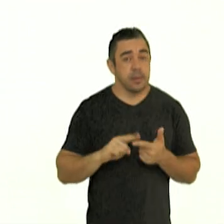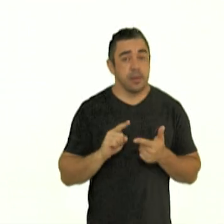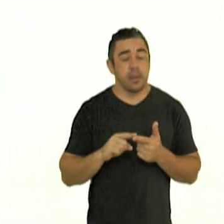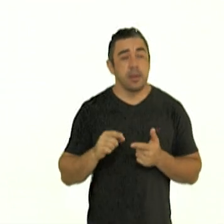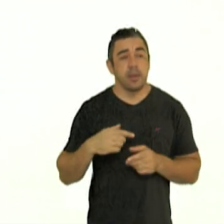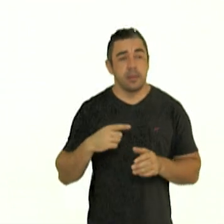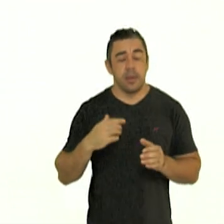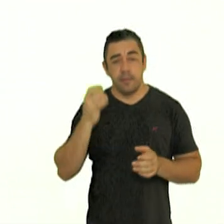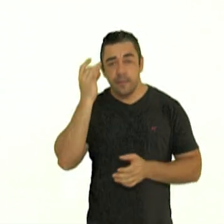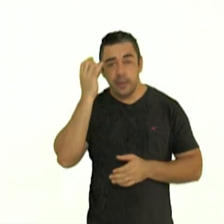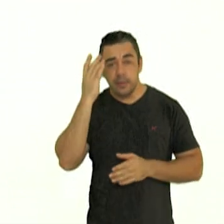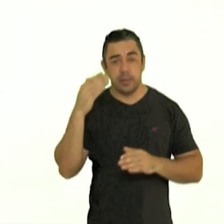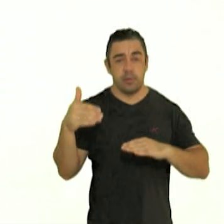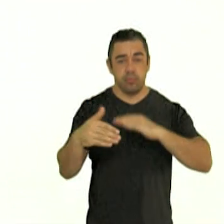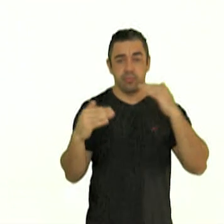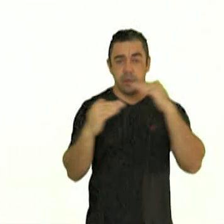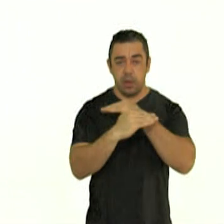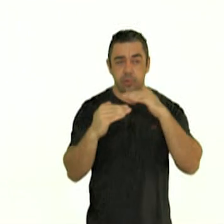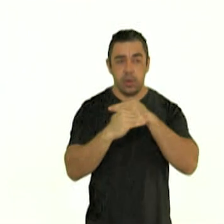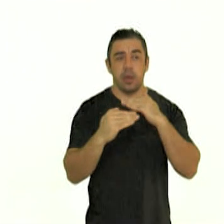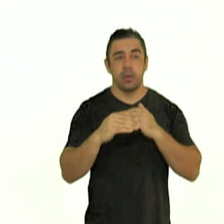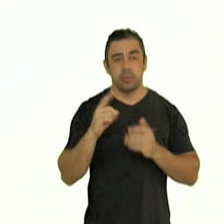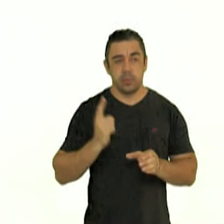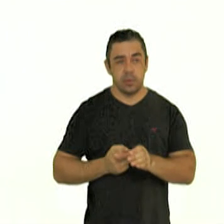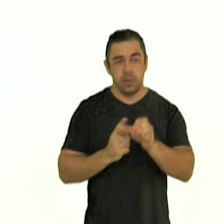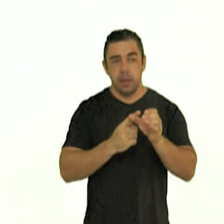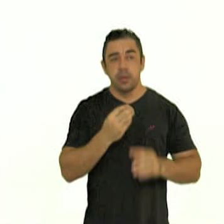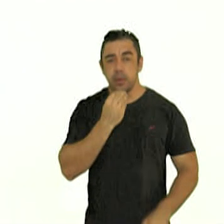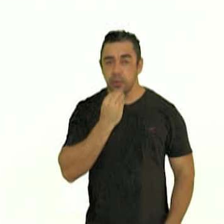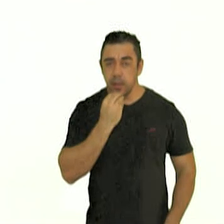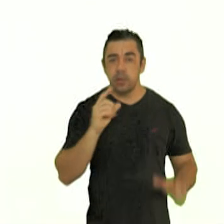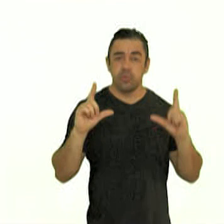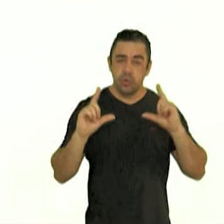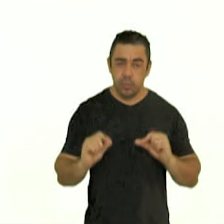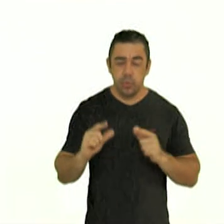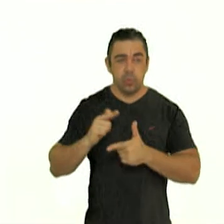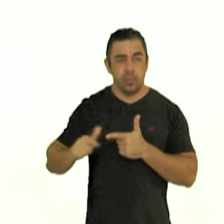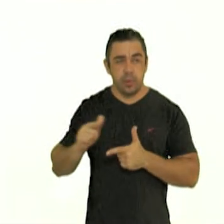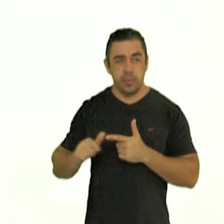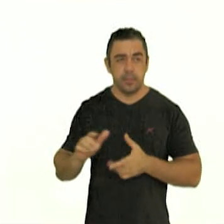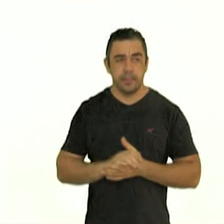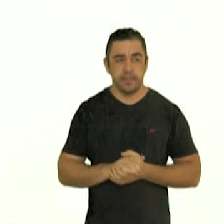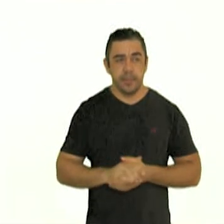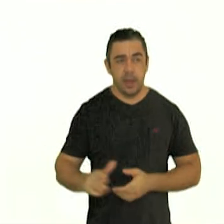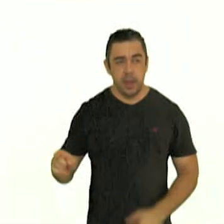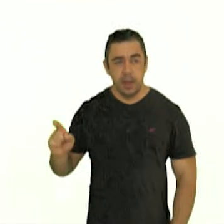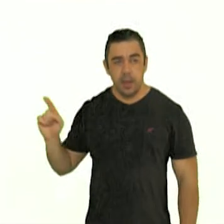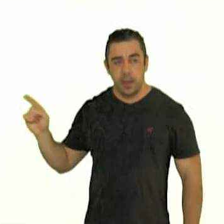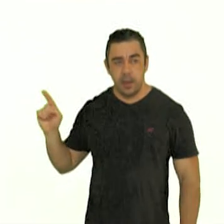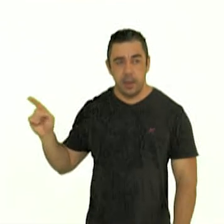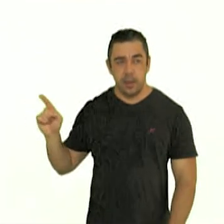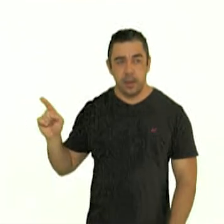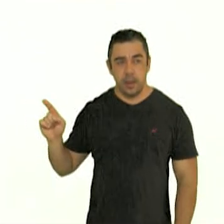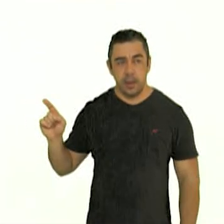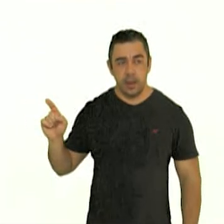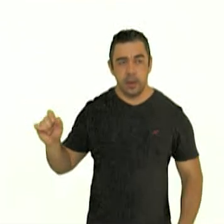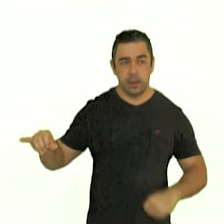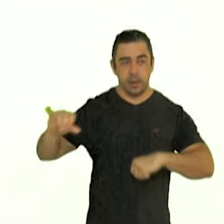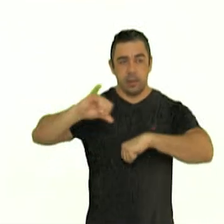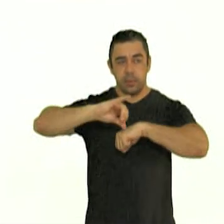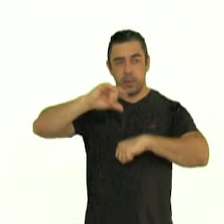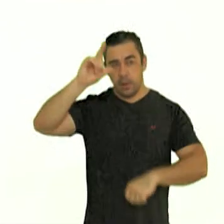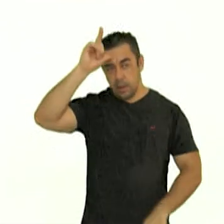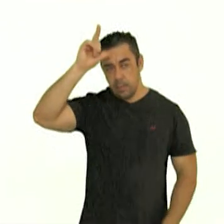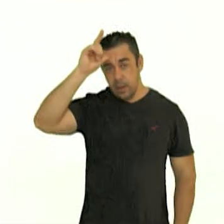mobilidade urbana, e estão tentando mitigar e resolver esses problemas, né. Aqui eu queria mostrar Berlim, né, com